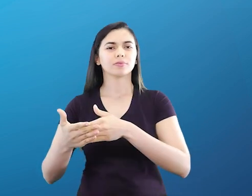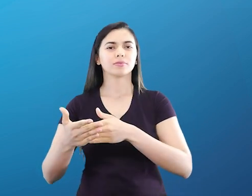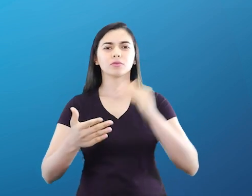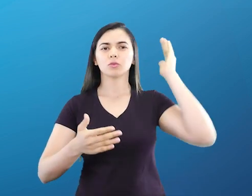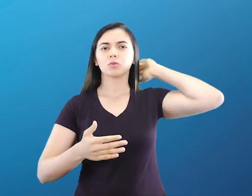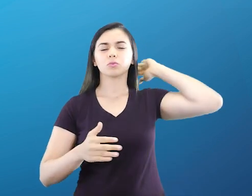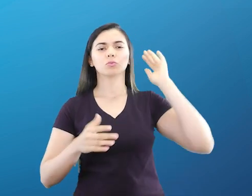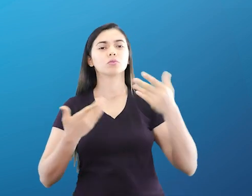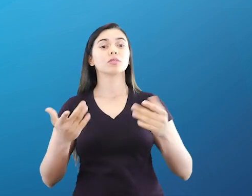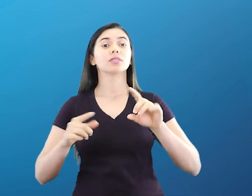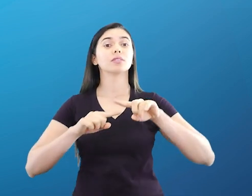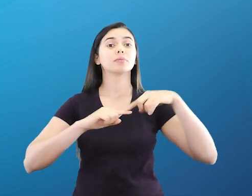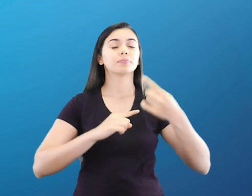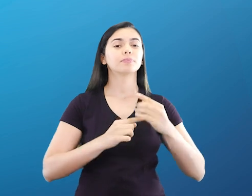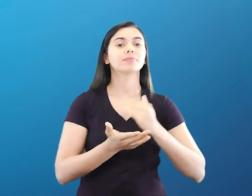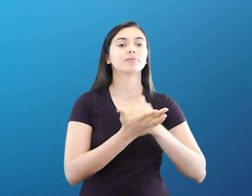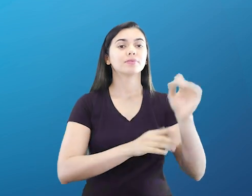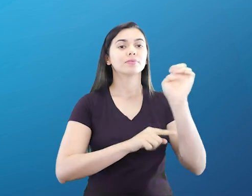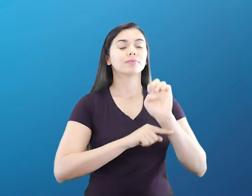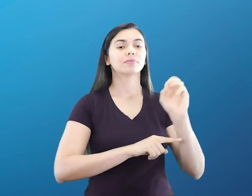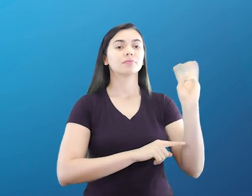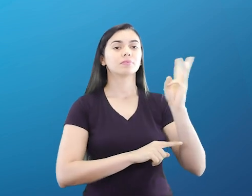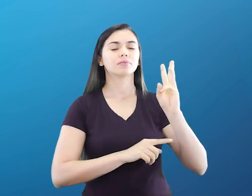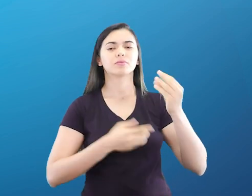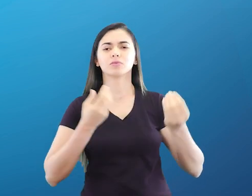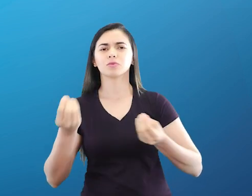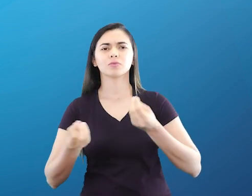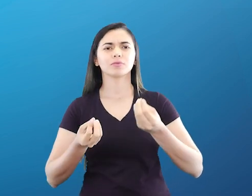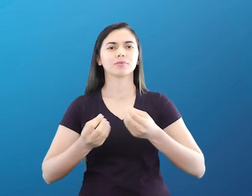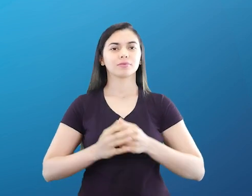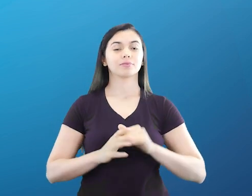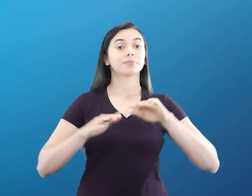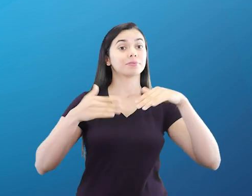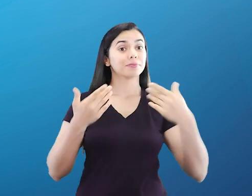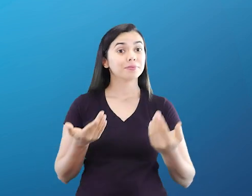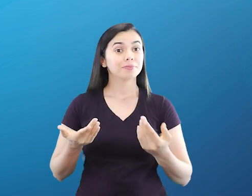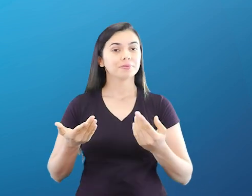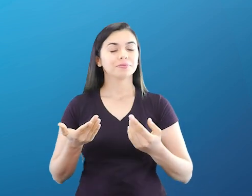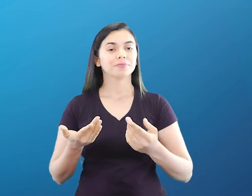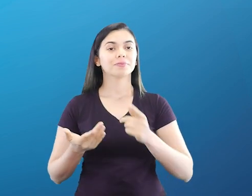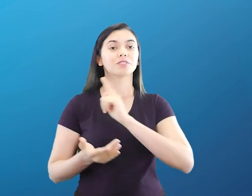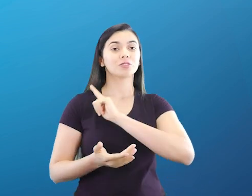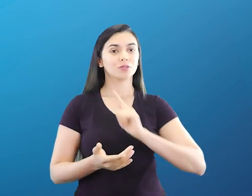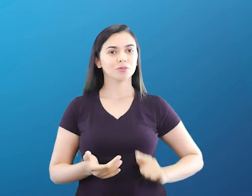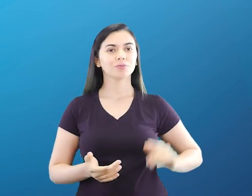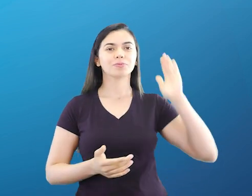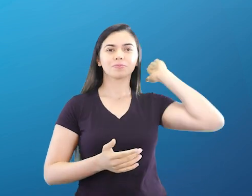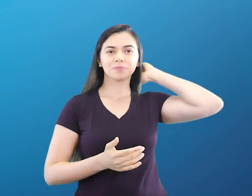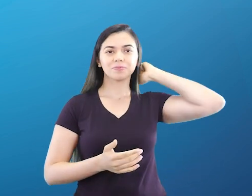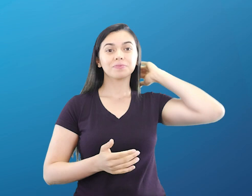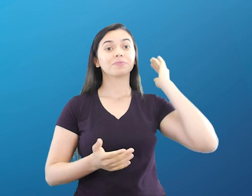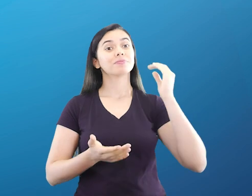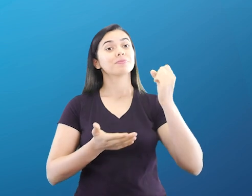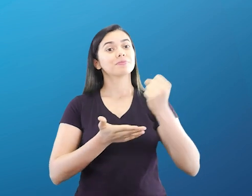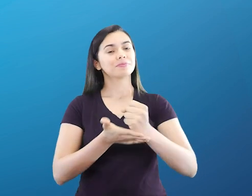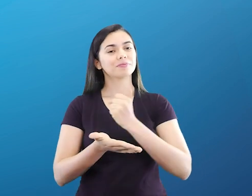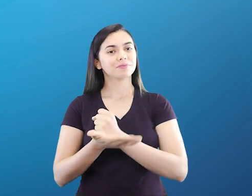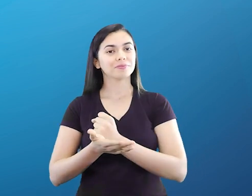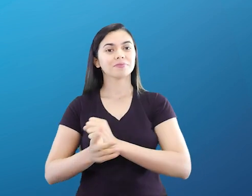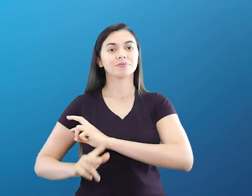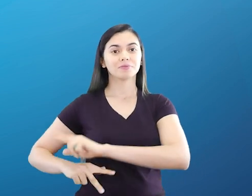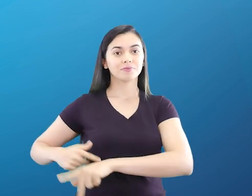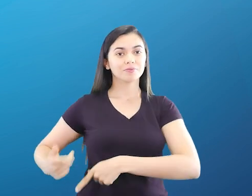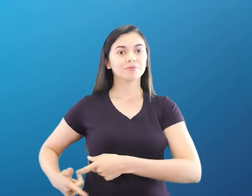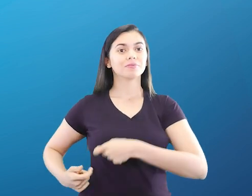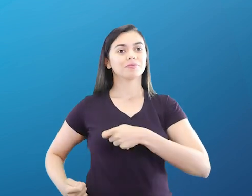começava o estado do Maranhão. E aí ele resolveu contratar o Frei Manuel Procópio. Para quê? Porque